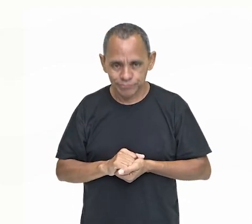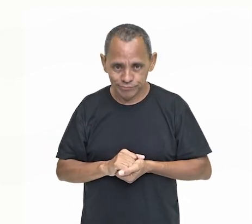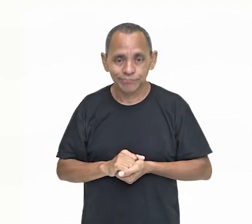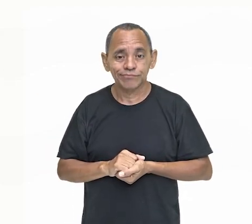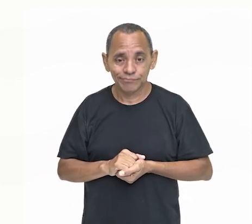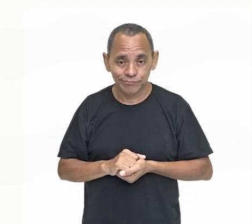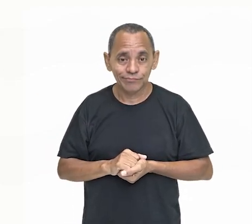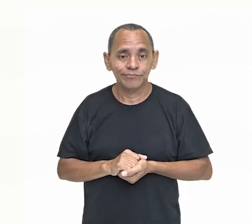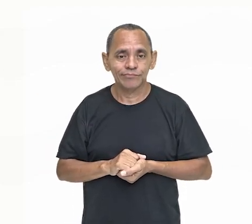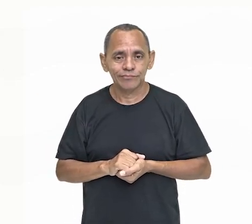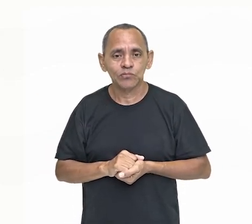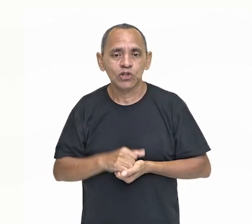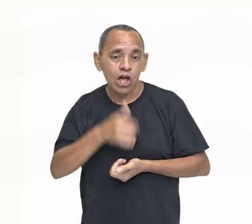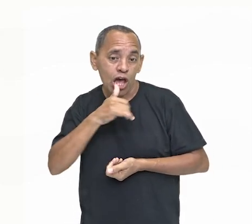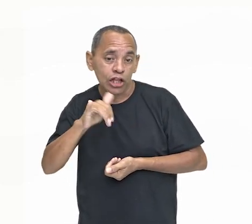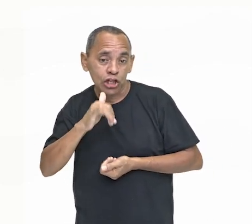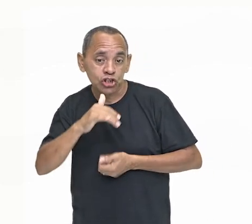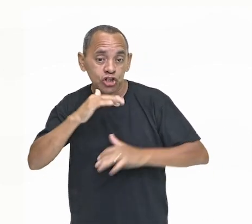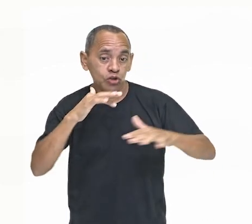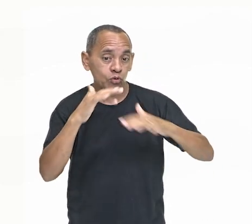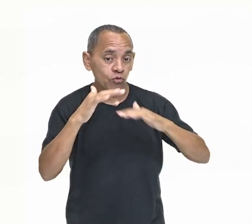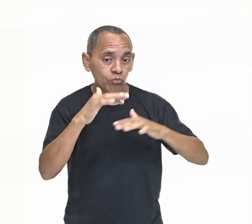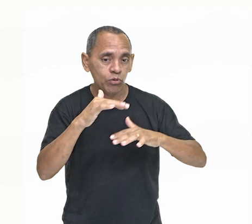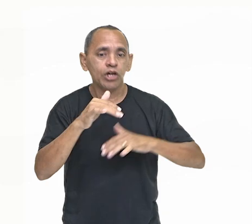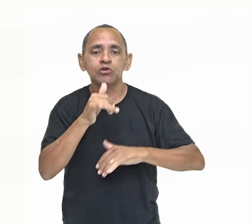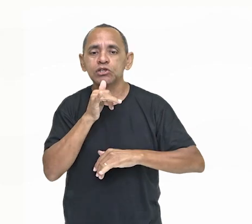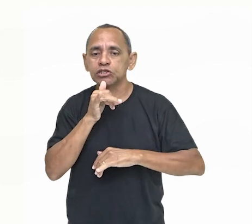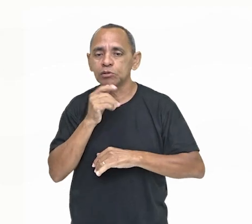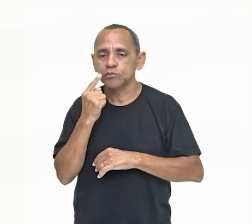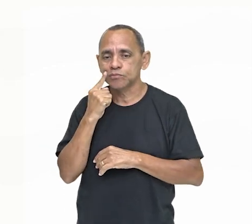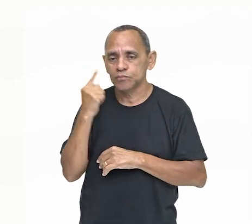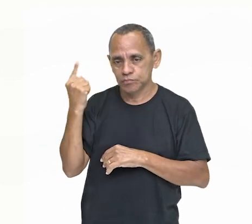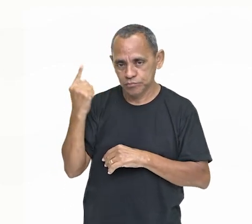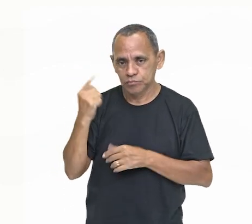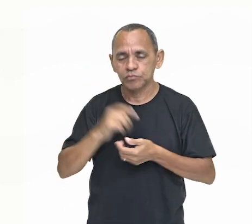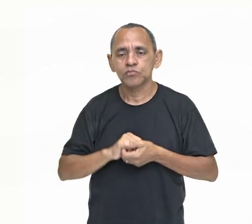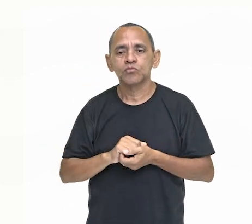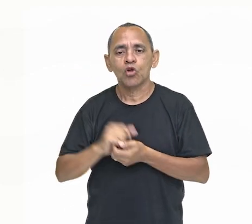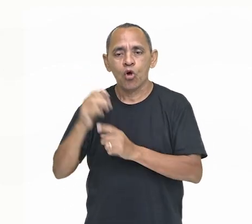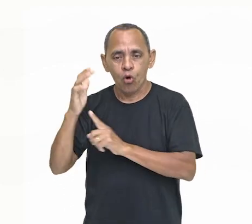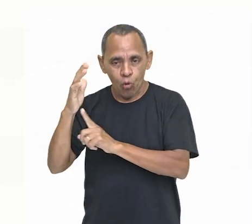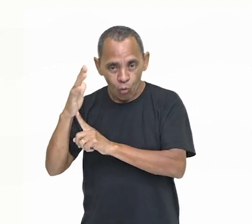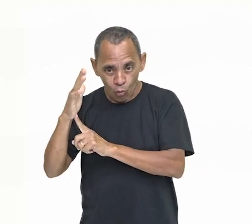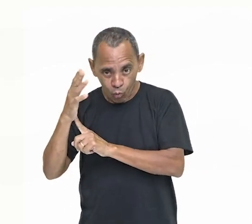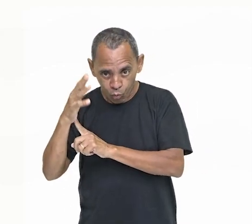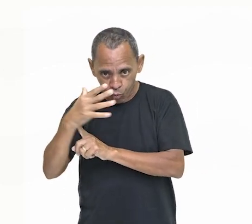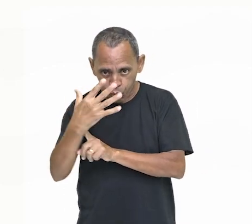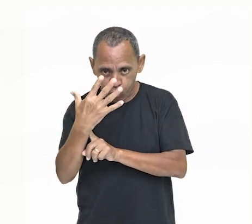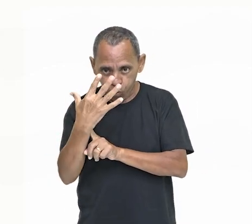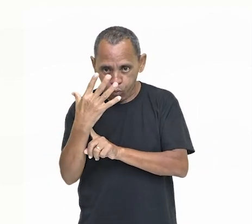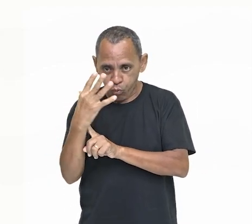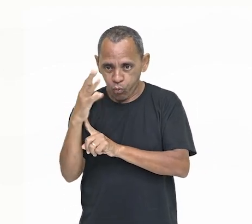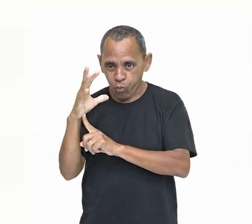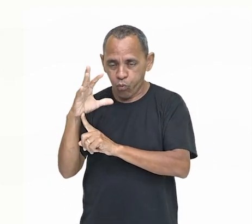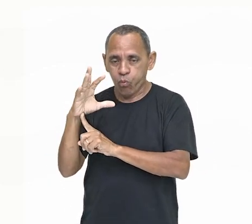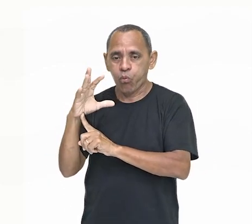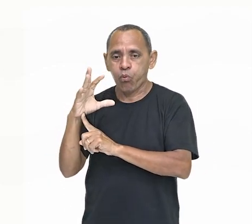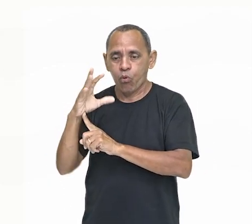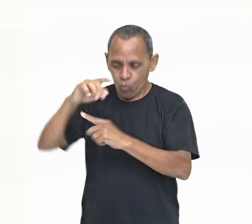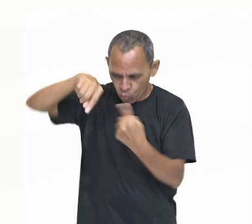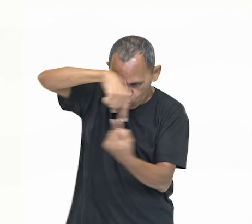movimento. Olha lá os exemplos do nosso cotidiano. O ventilador, a batedeira,